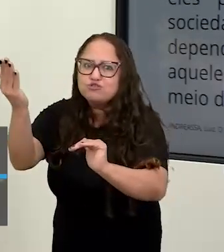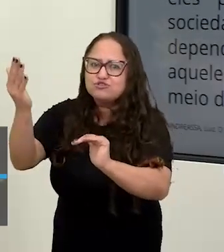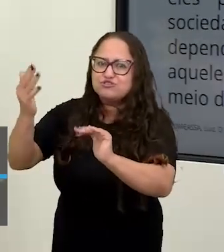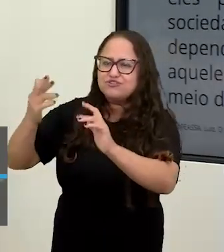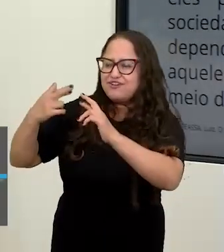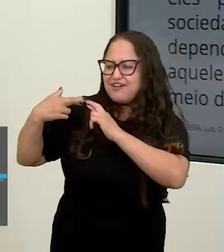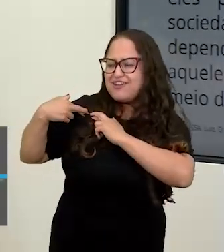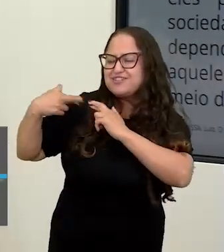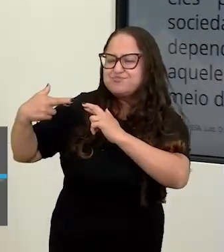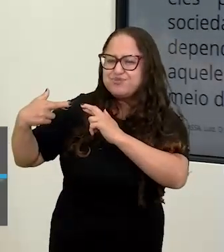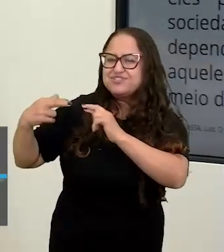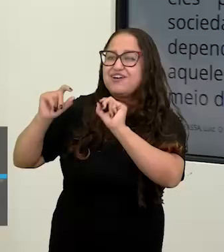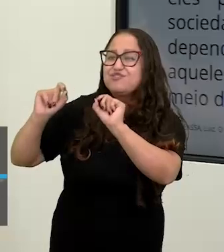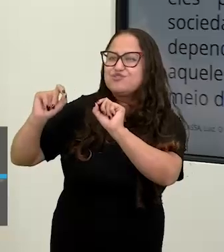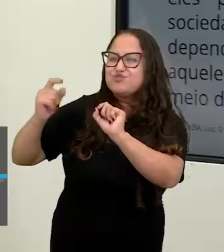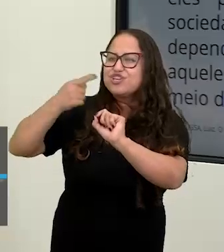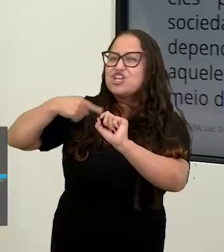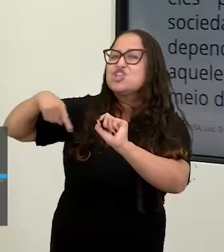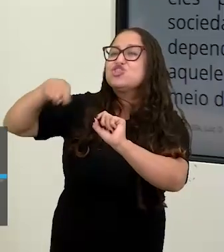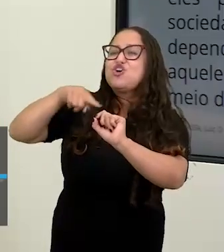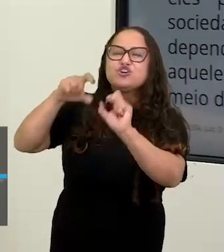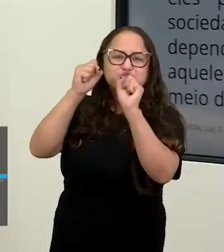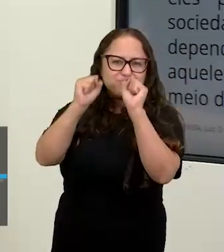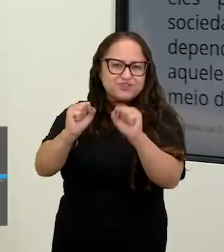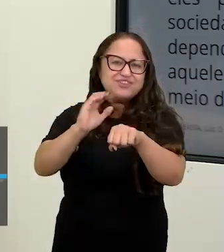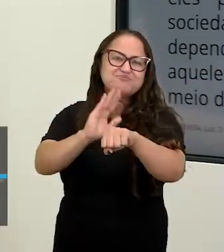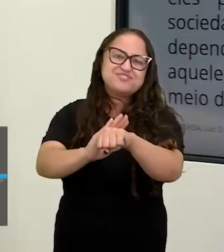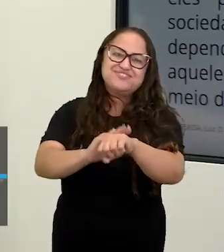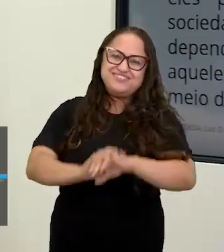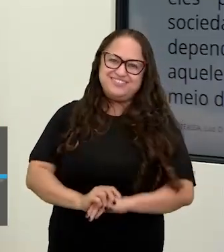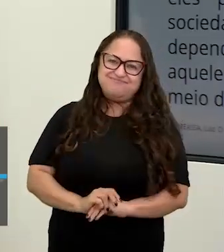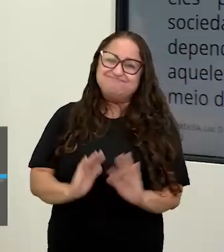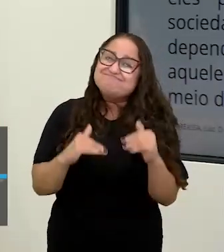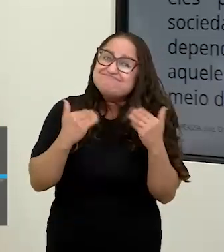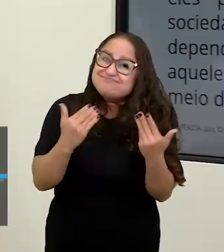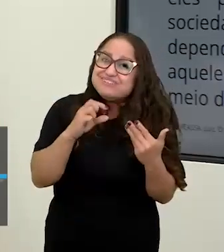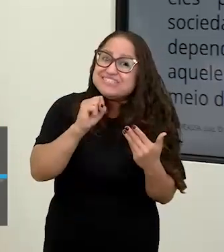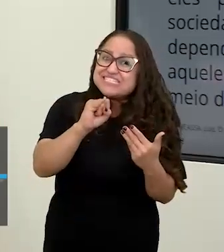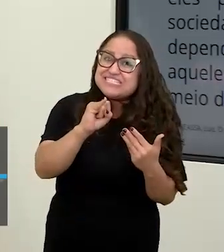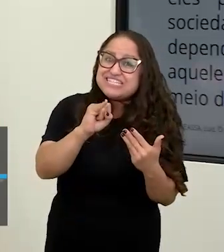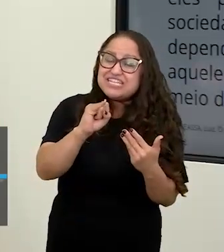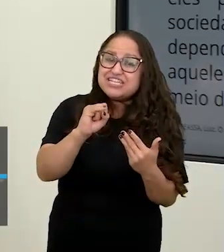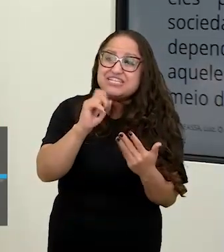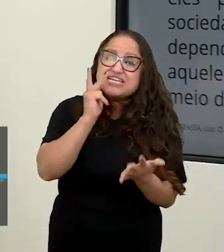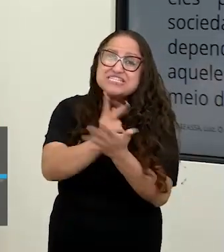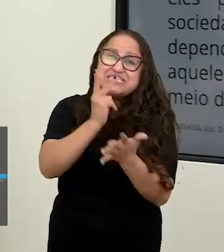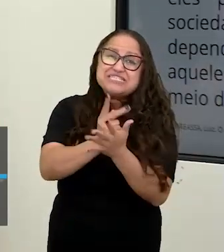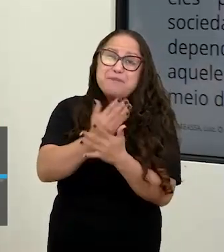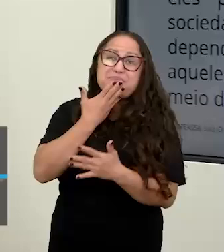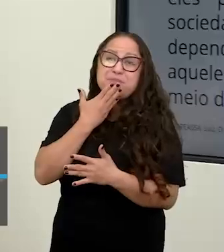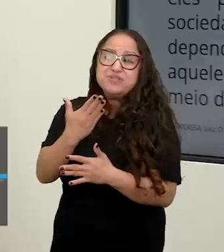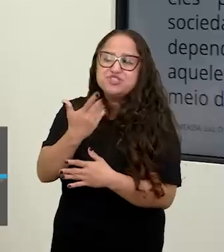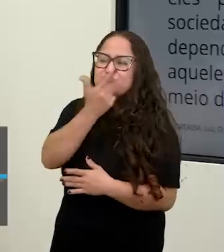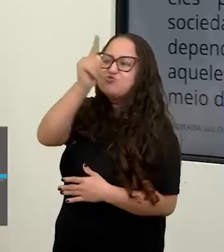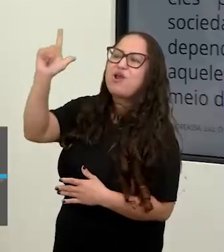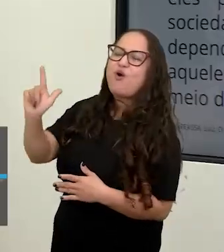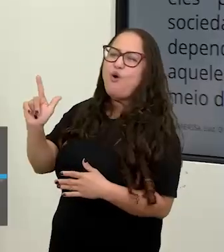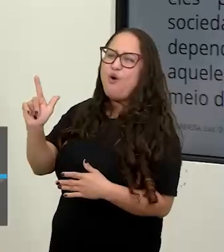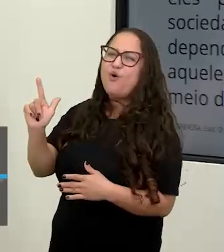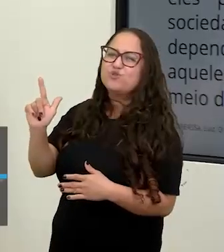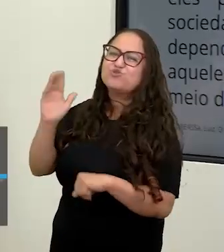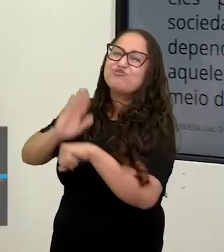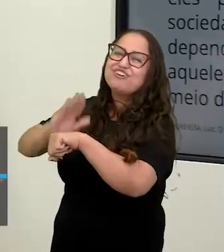desresponsabilização daquilo que nós podemos fazer. Então, se nós delegamos, por exemplo, para uma autoridade, para